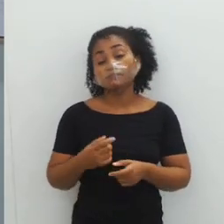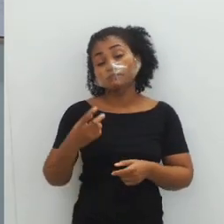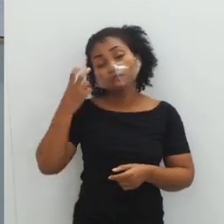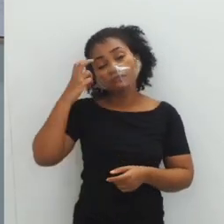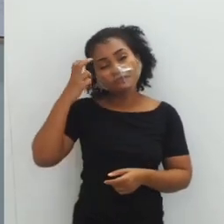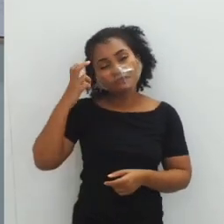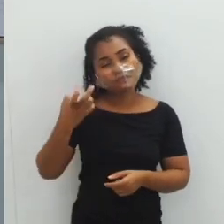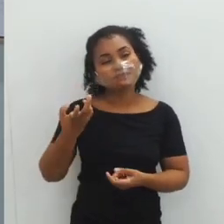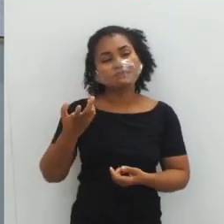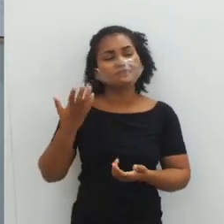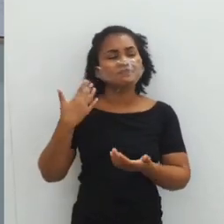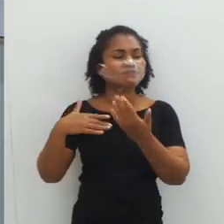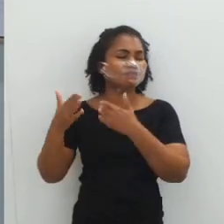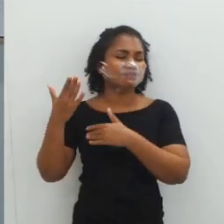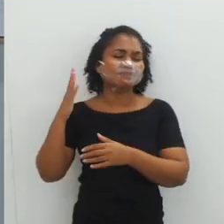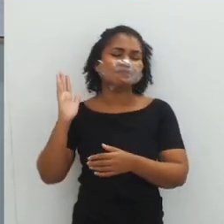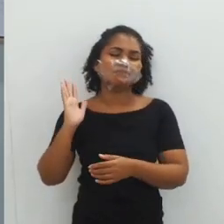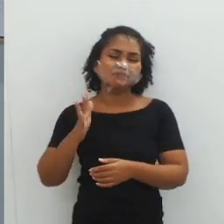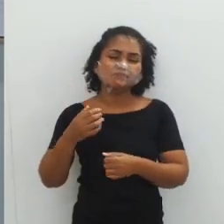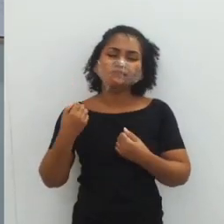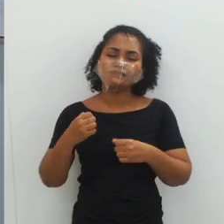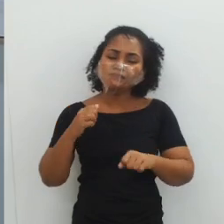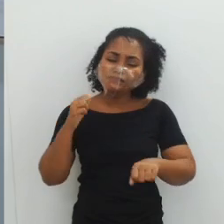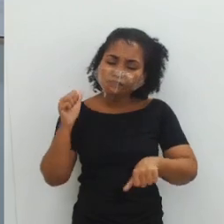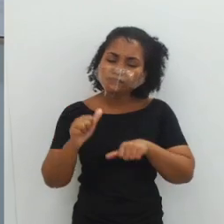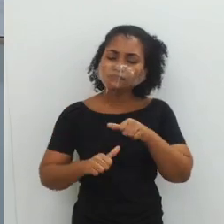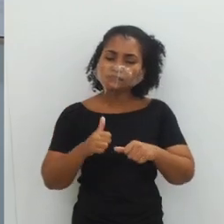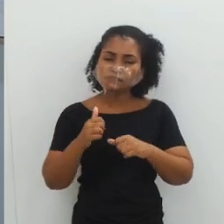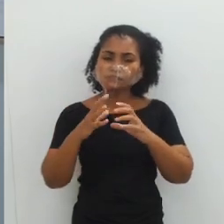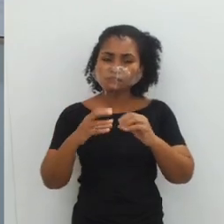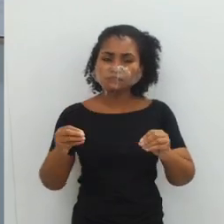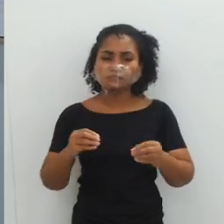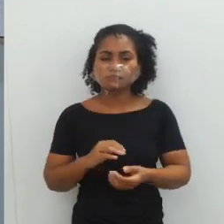aí totalmente ultrapassada, que a gente tem que cada vez mais lutar